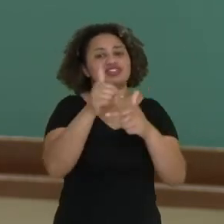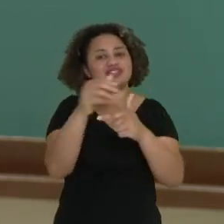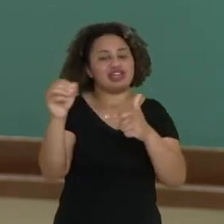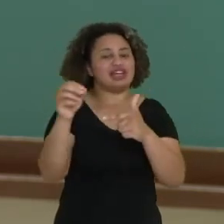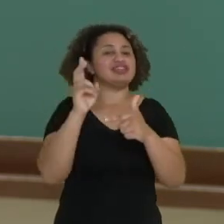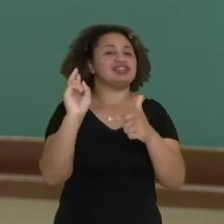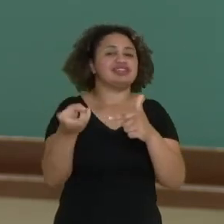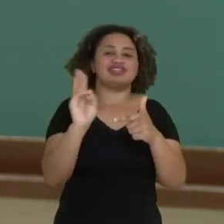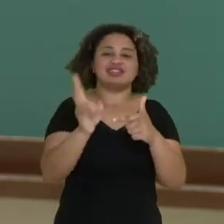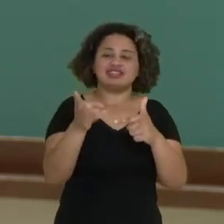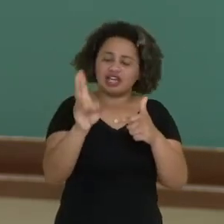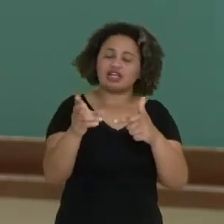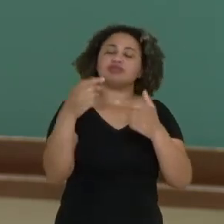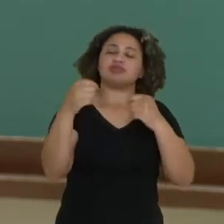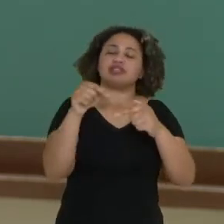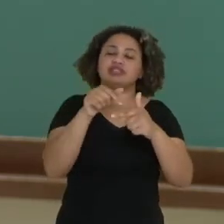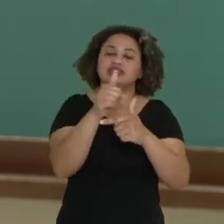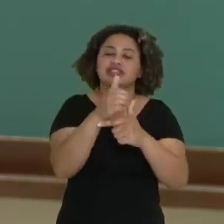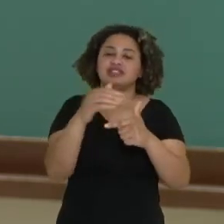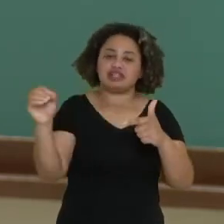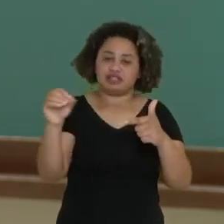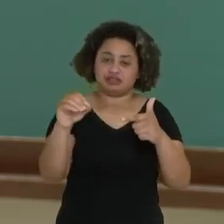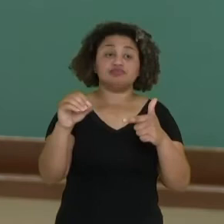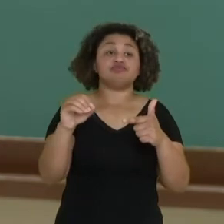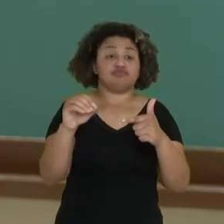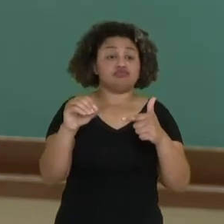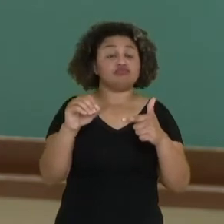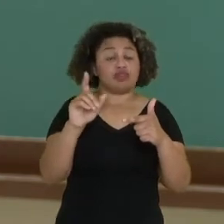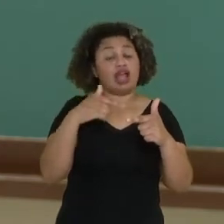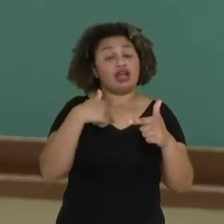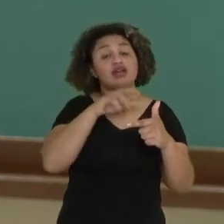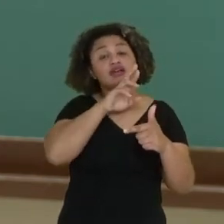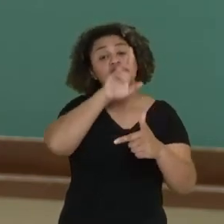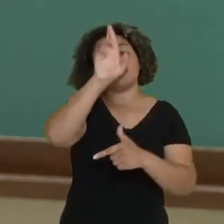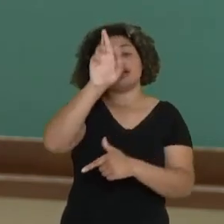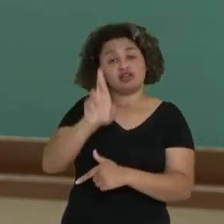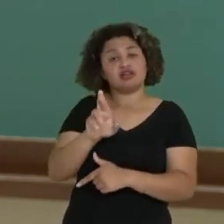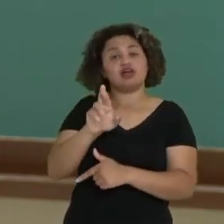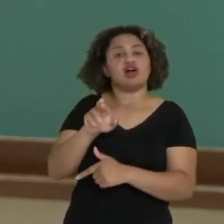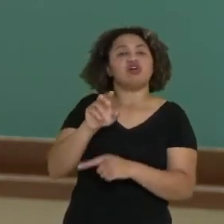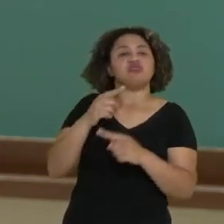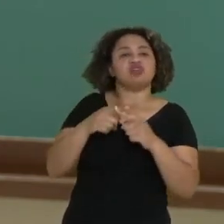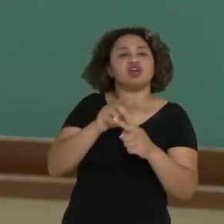um número qualquer dividido por 100. O nome já fala, né?